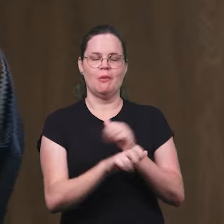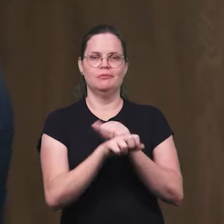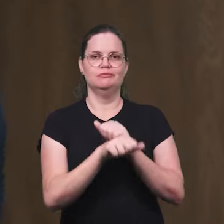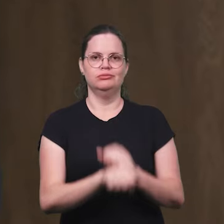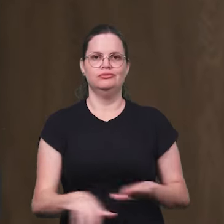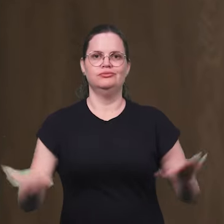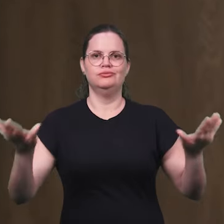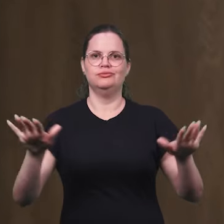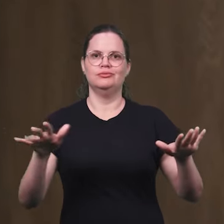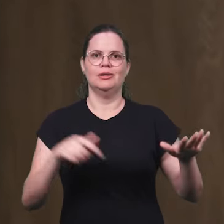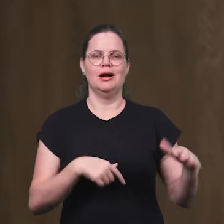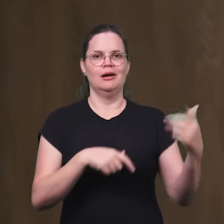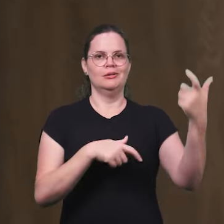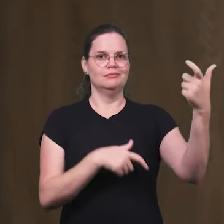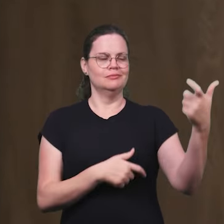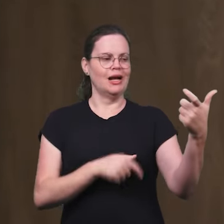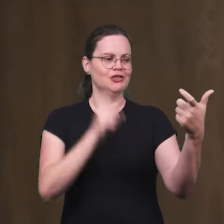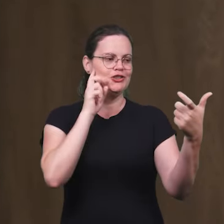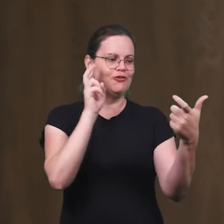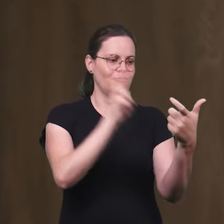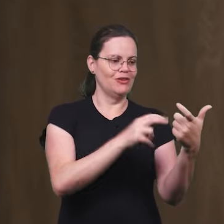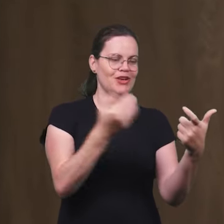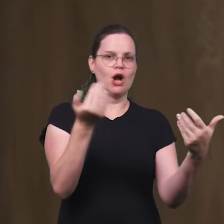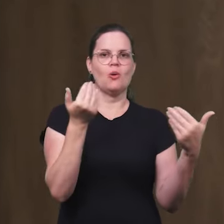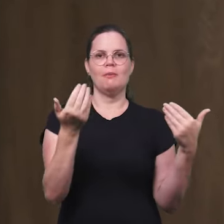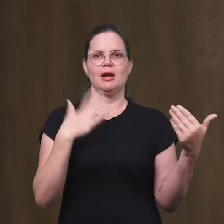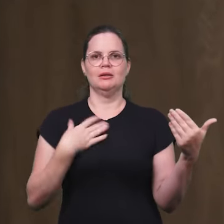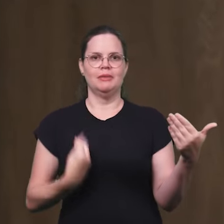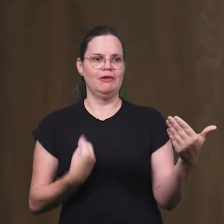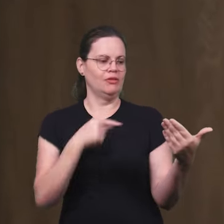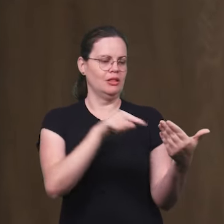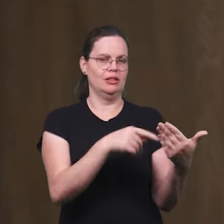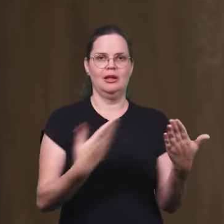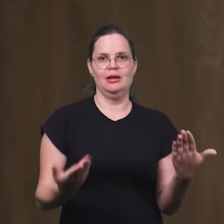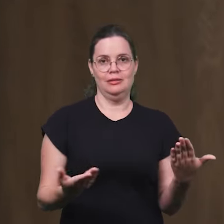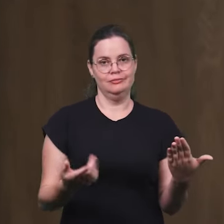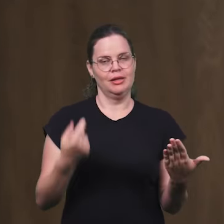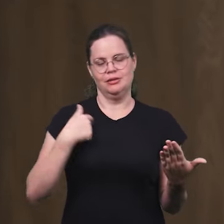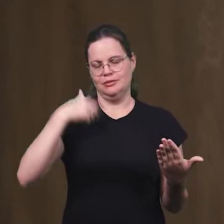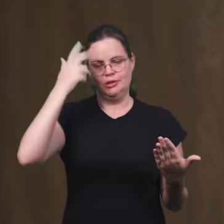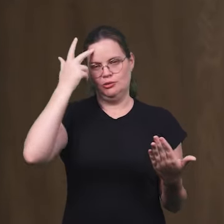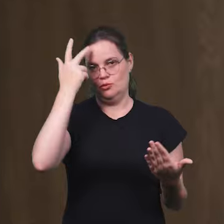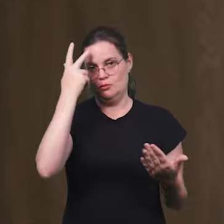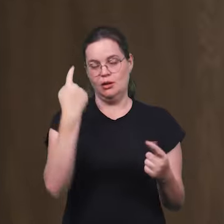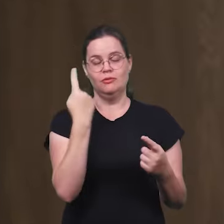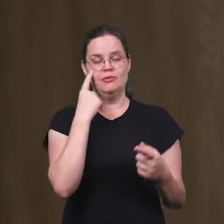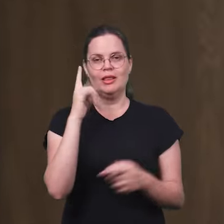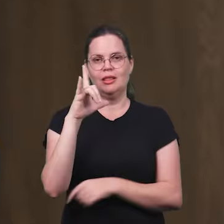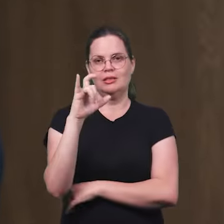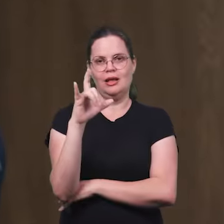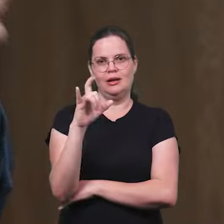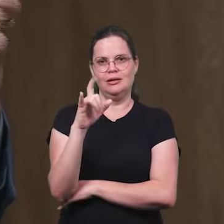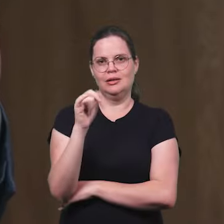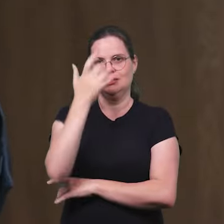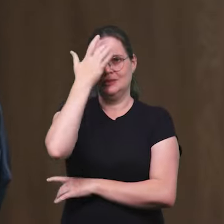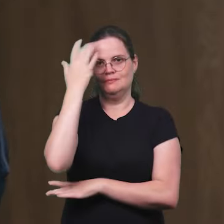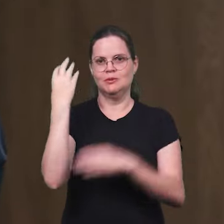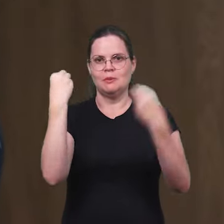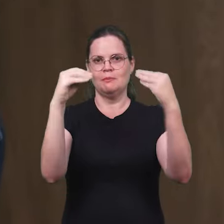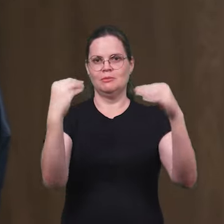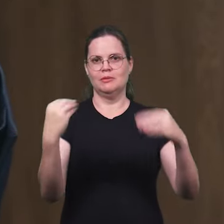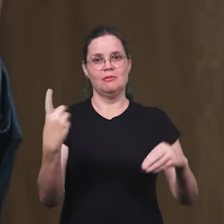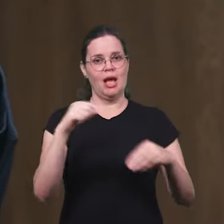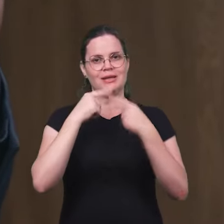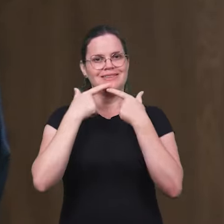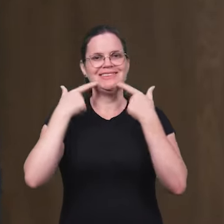afeta de várias formas, né? É muito comum no Instagram todo mundo ser feliz, né? Ser perfeito,